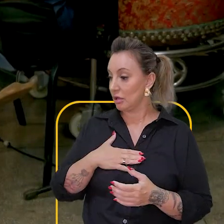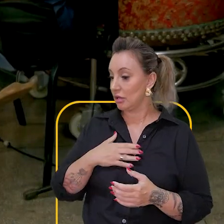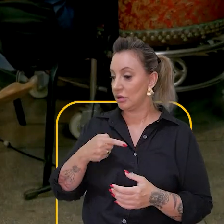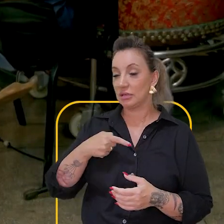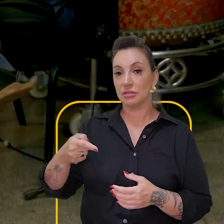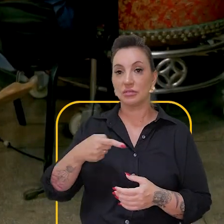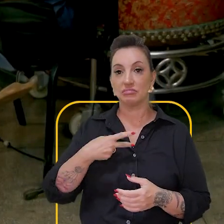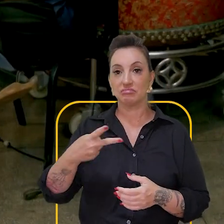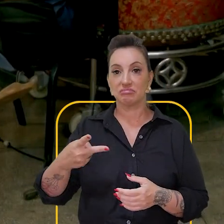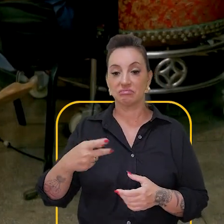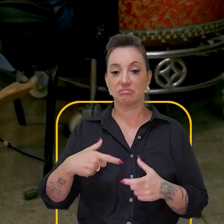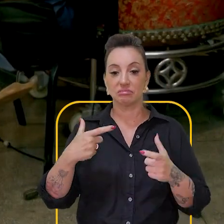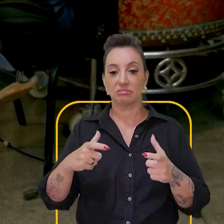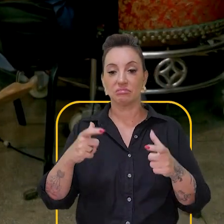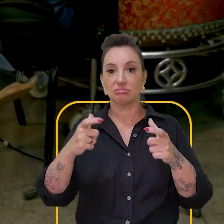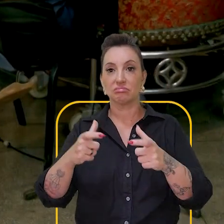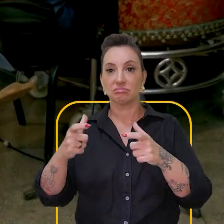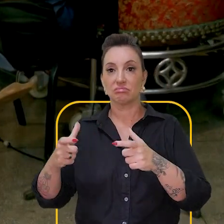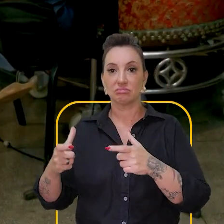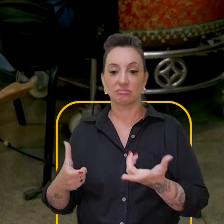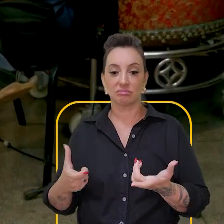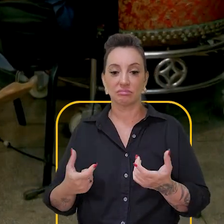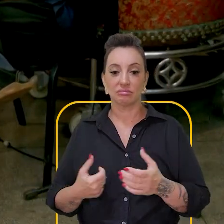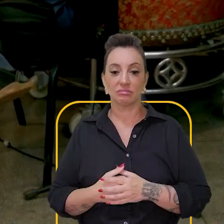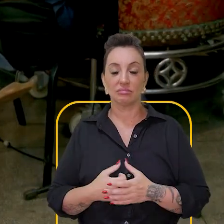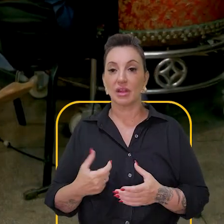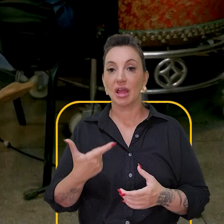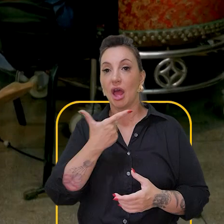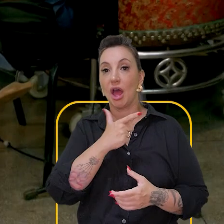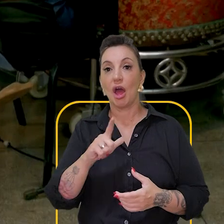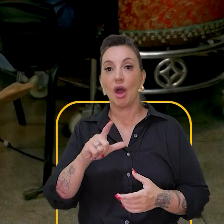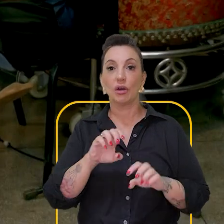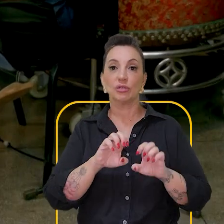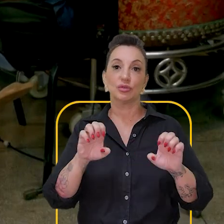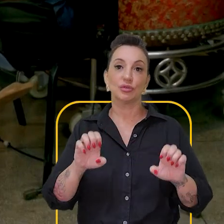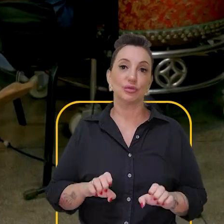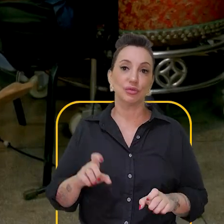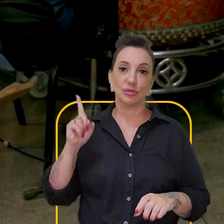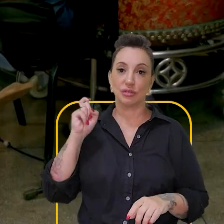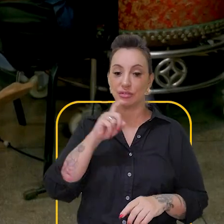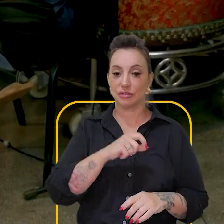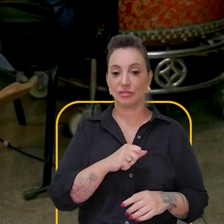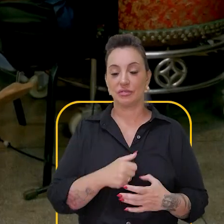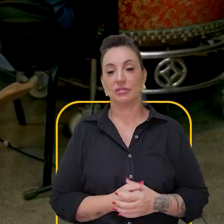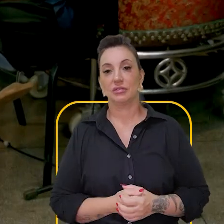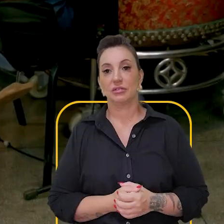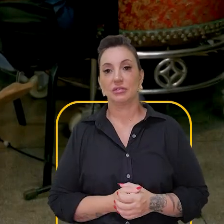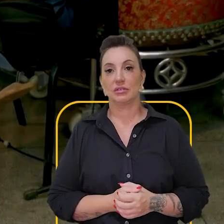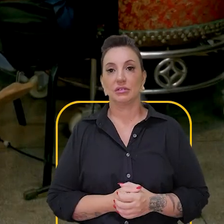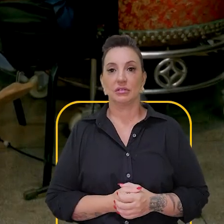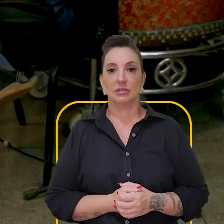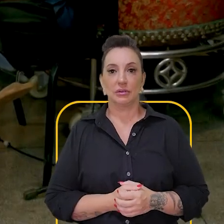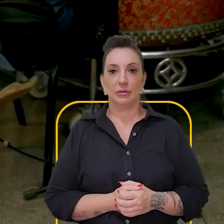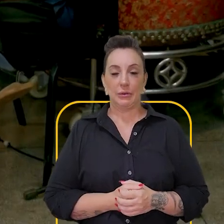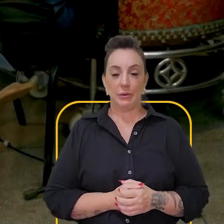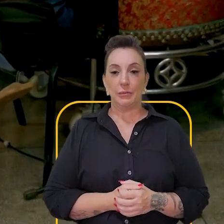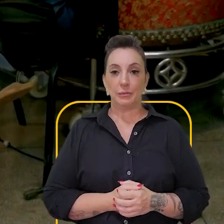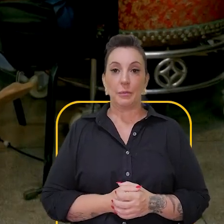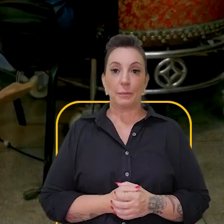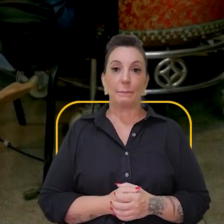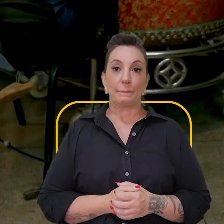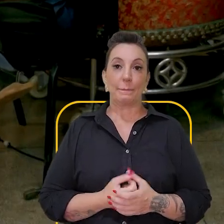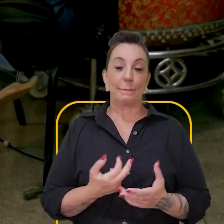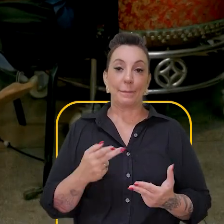você bater isso é como você tem um filme um um time de futebol que por mais vontade que você